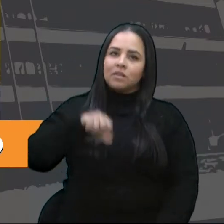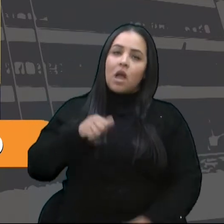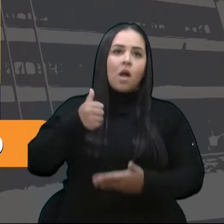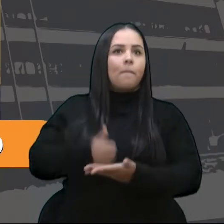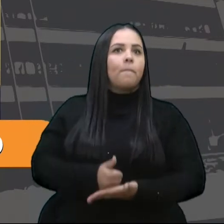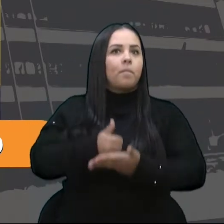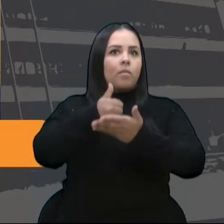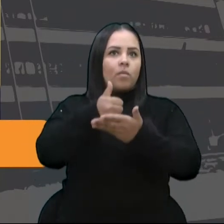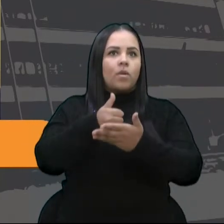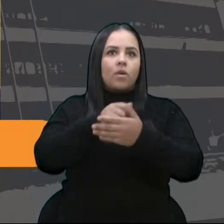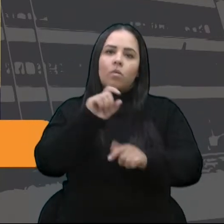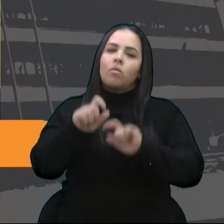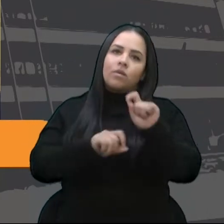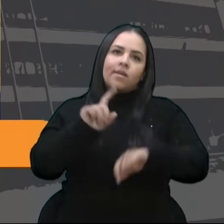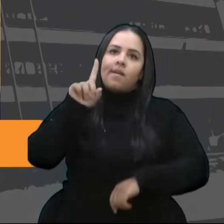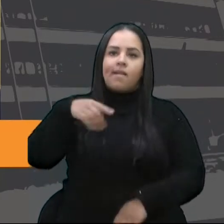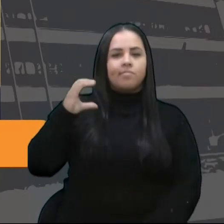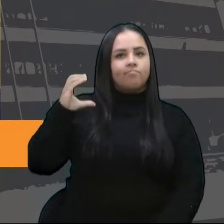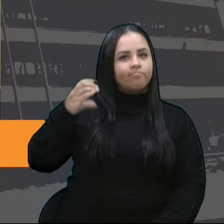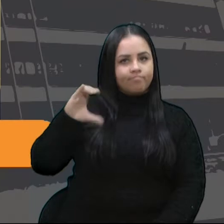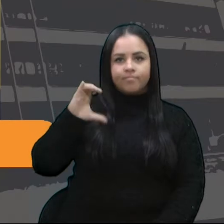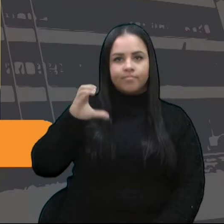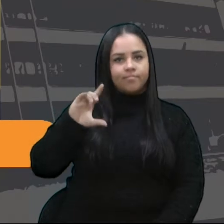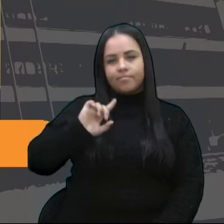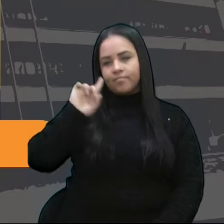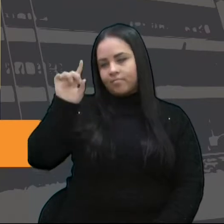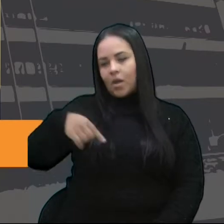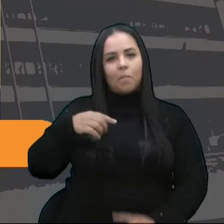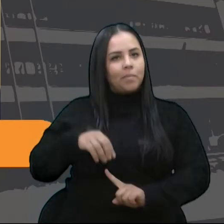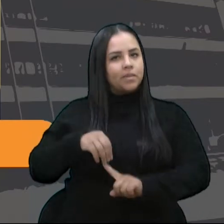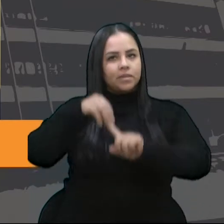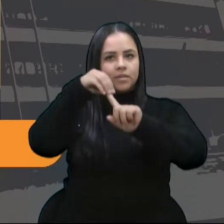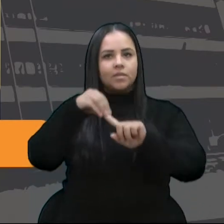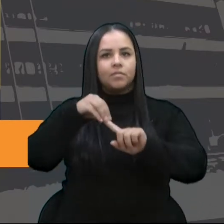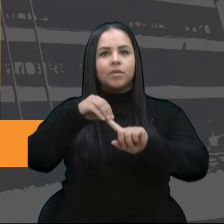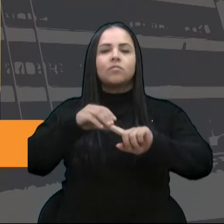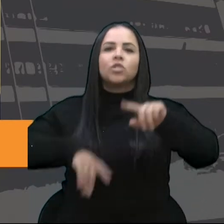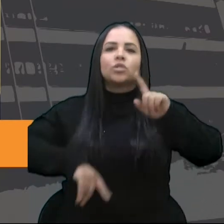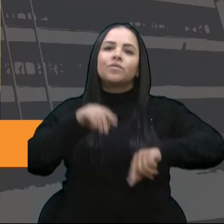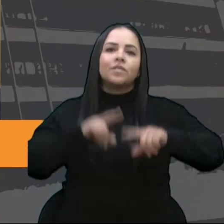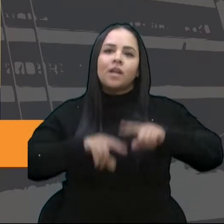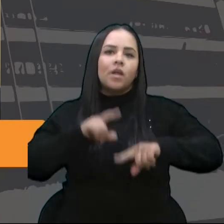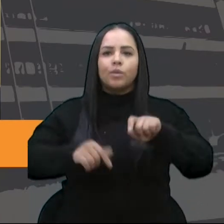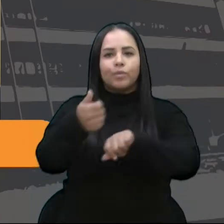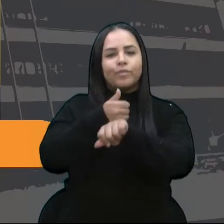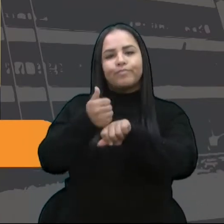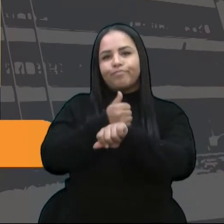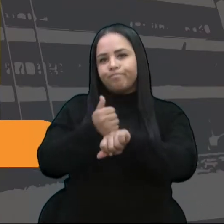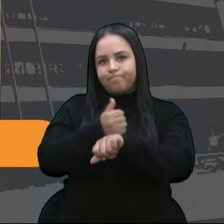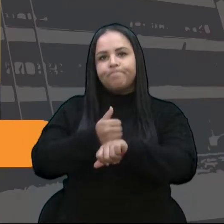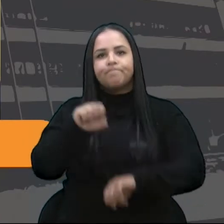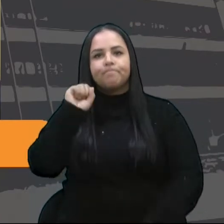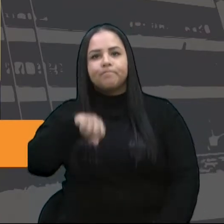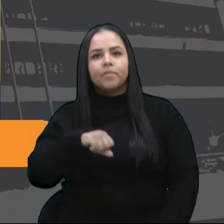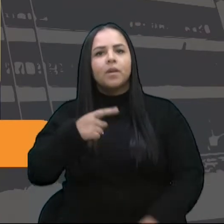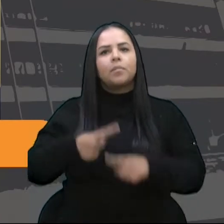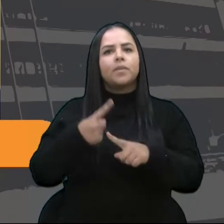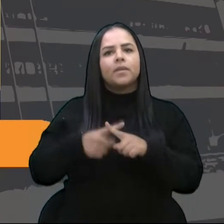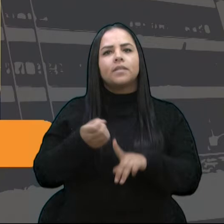que preconiza a ciência. Esse é um ponto fundamental no meu exercício profissional também, porque senão